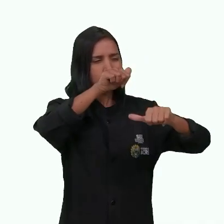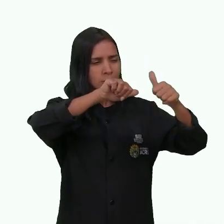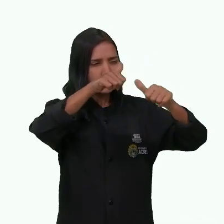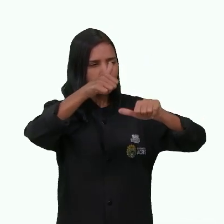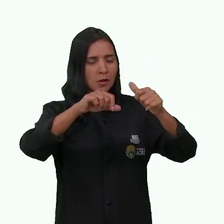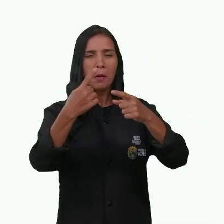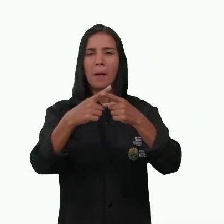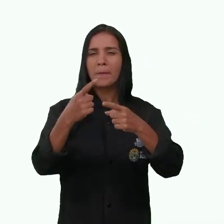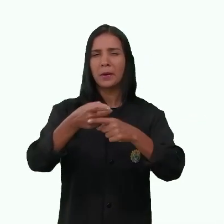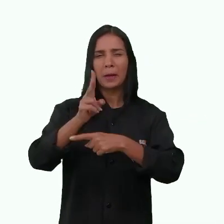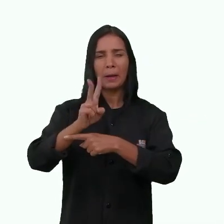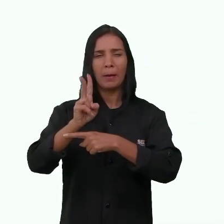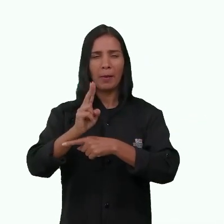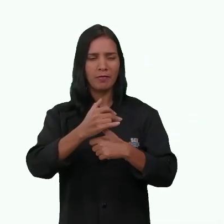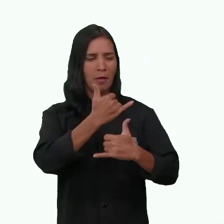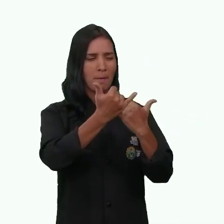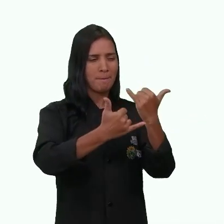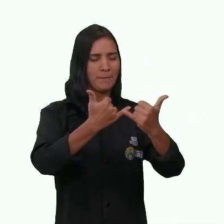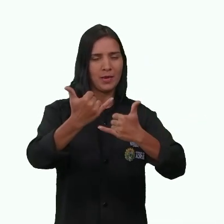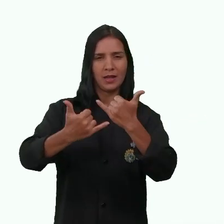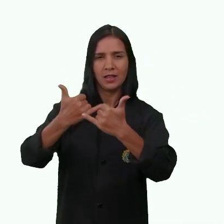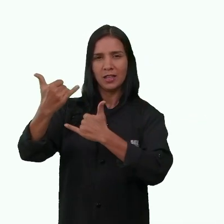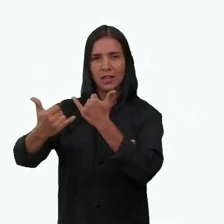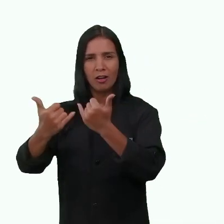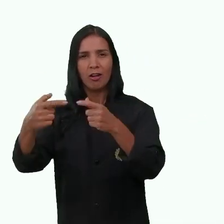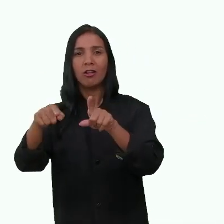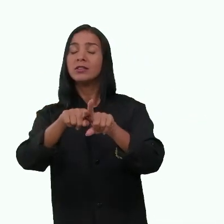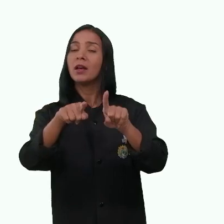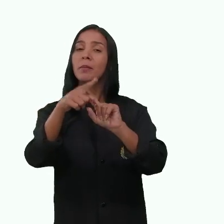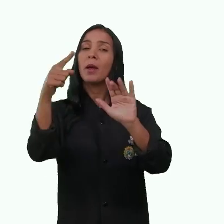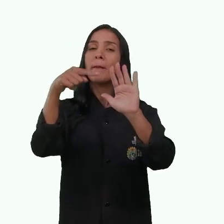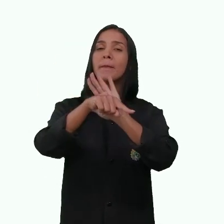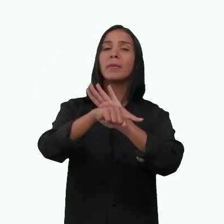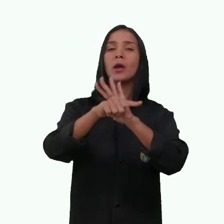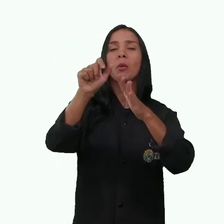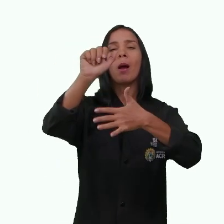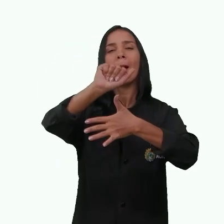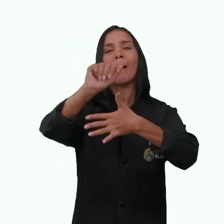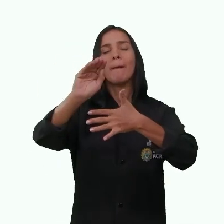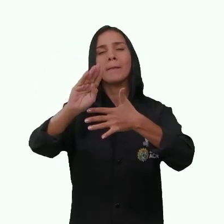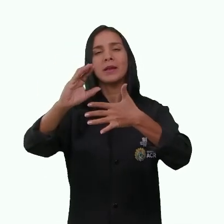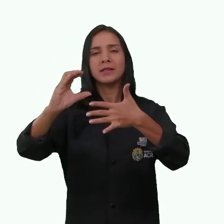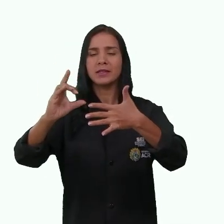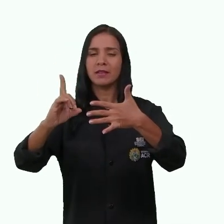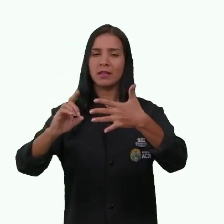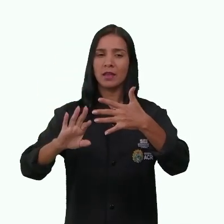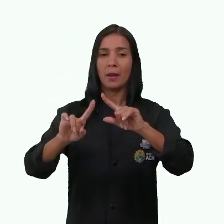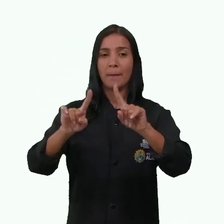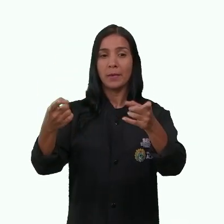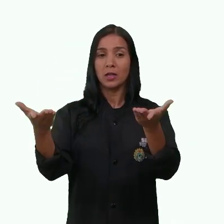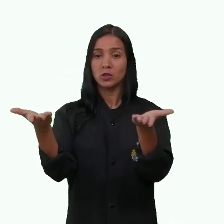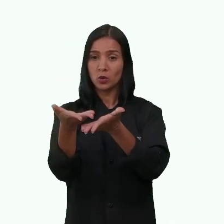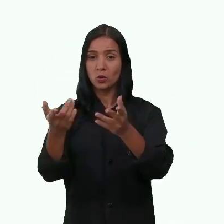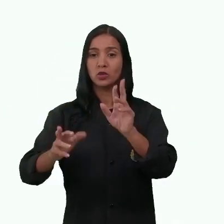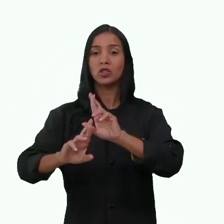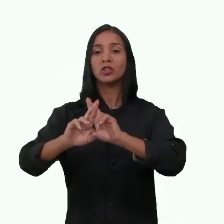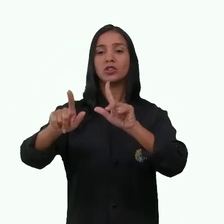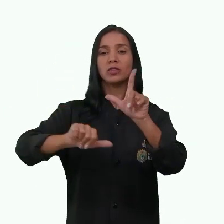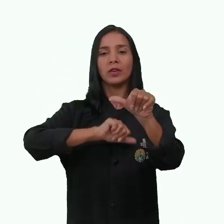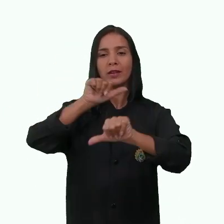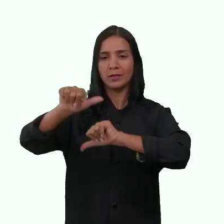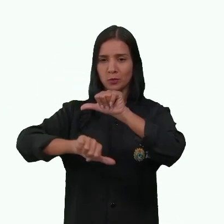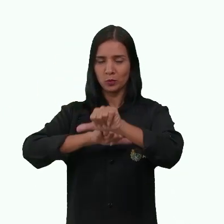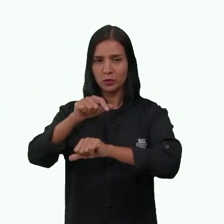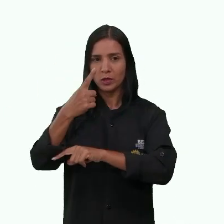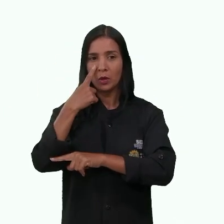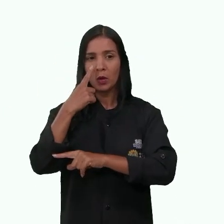com joguinhos, com questões objetivas, mas preste bem atenção nesse caso que eu vou fazer